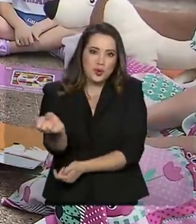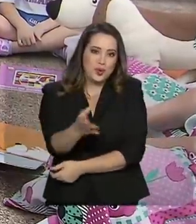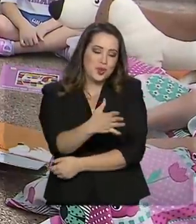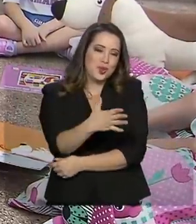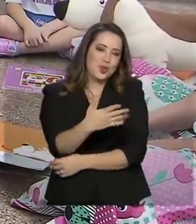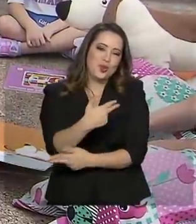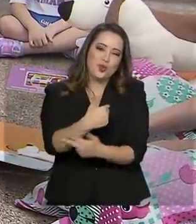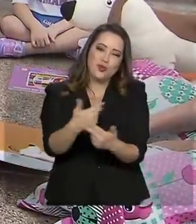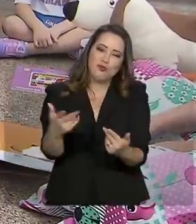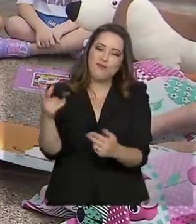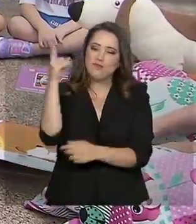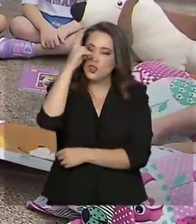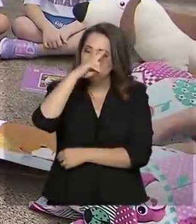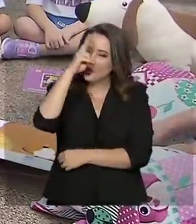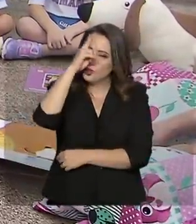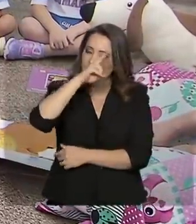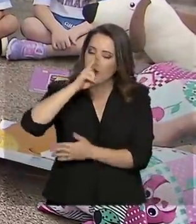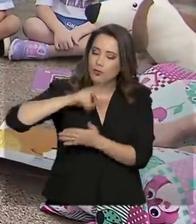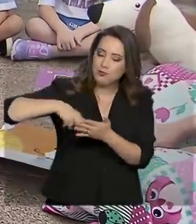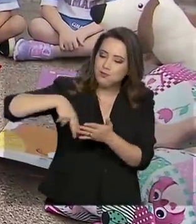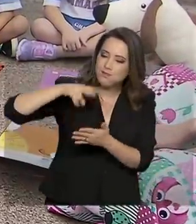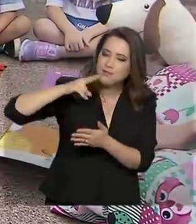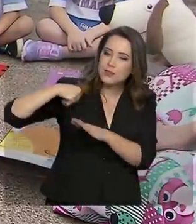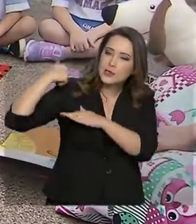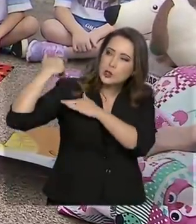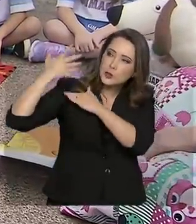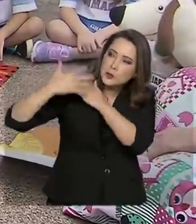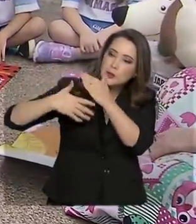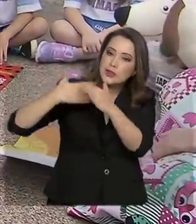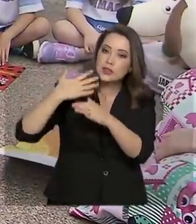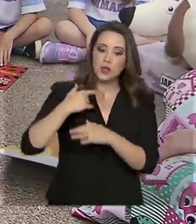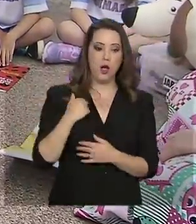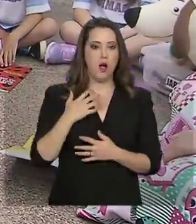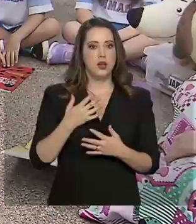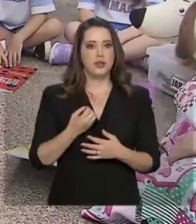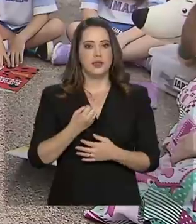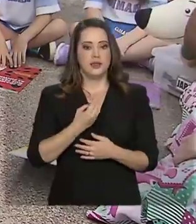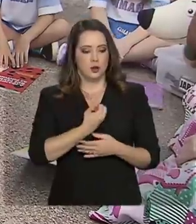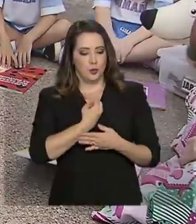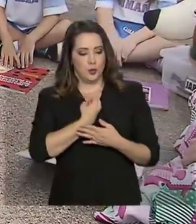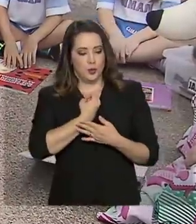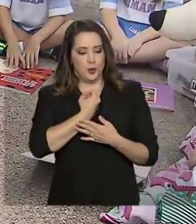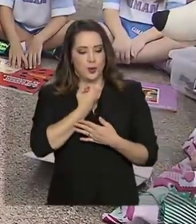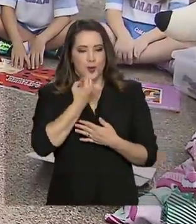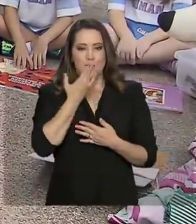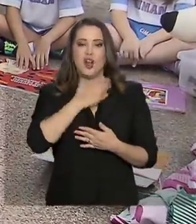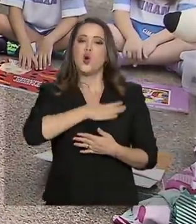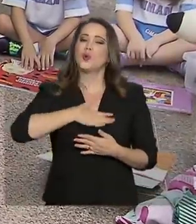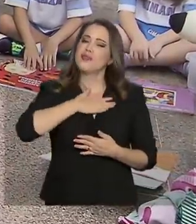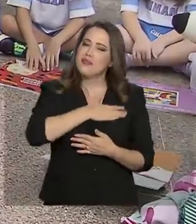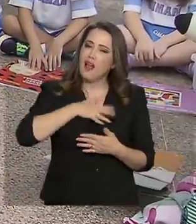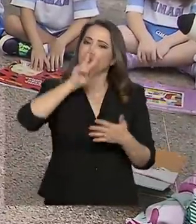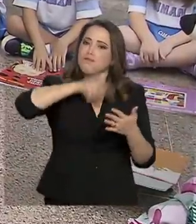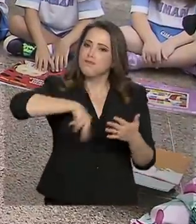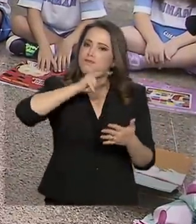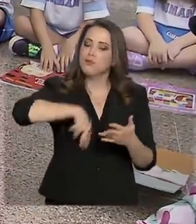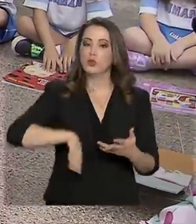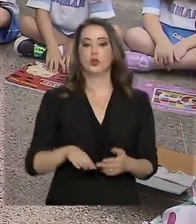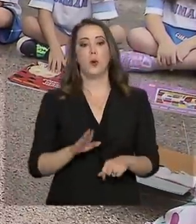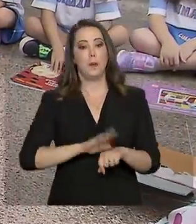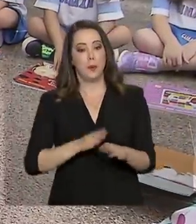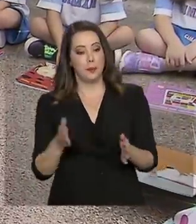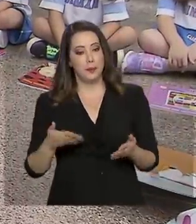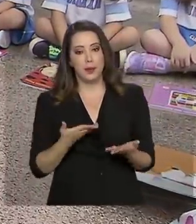fábulas e lendas e assim despertar o gosto pelo conhecimento momentos como esse são muito